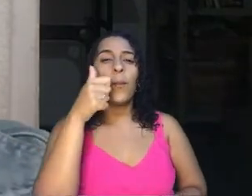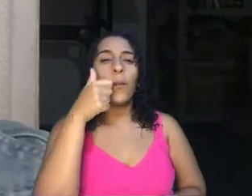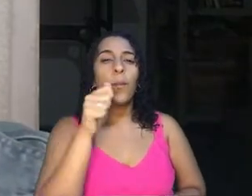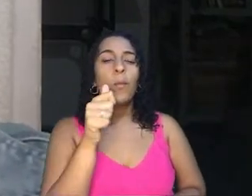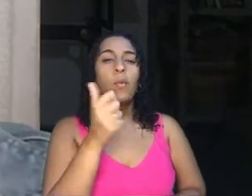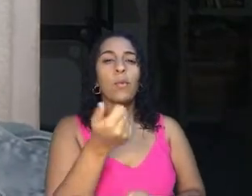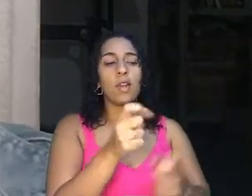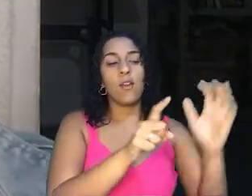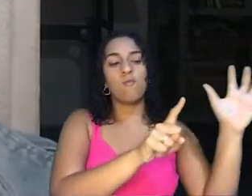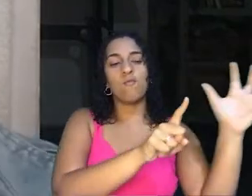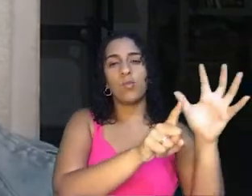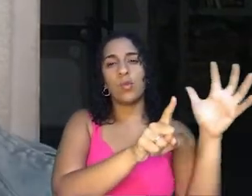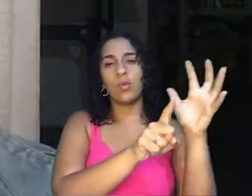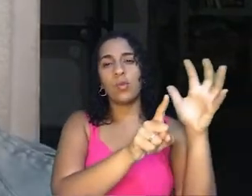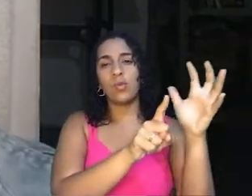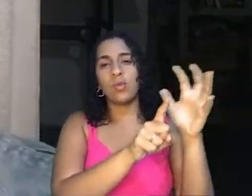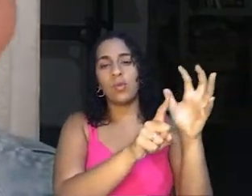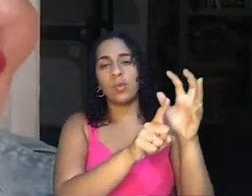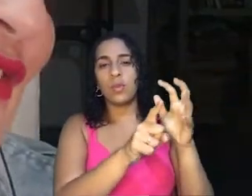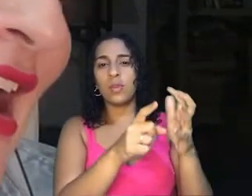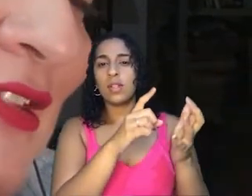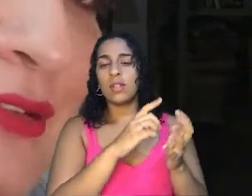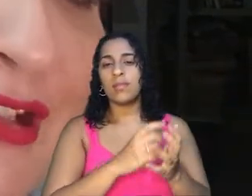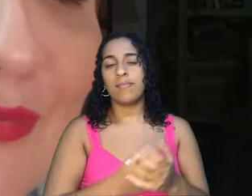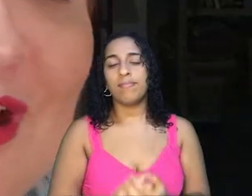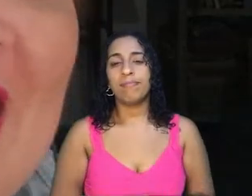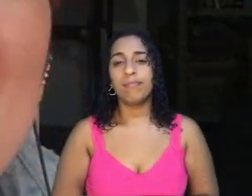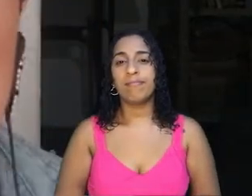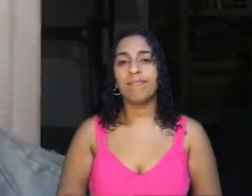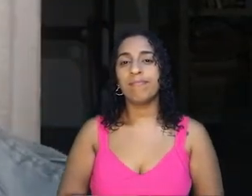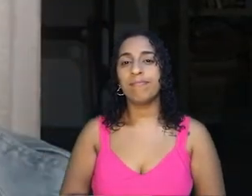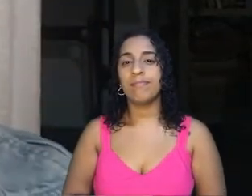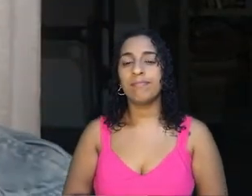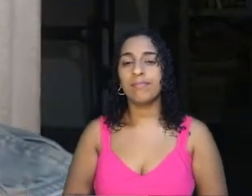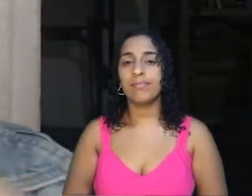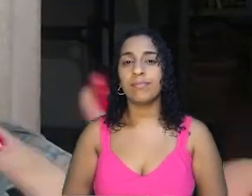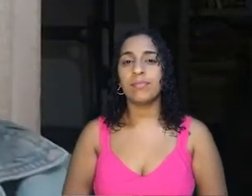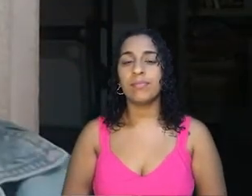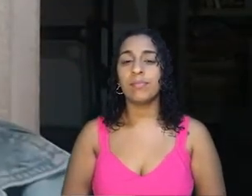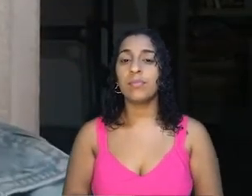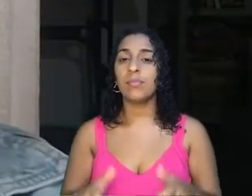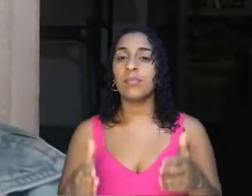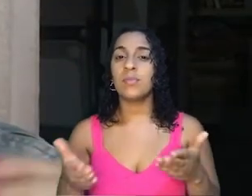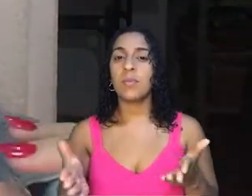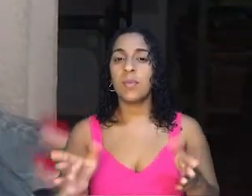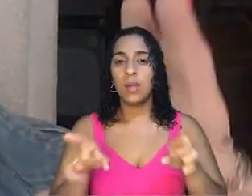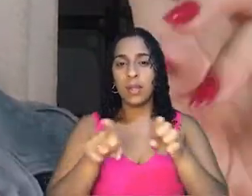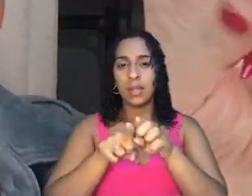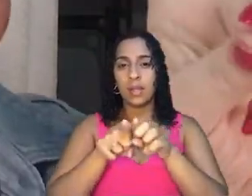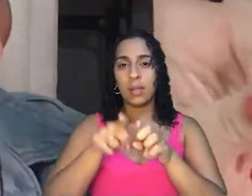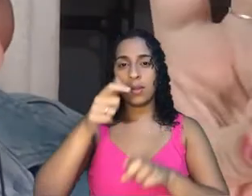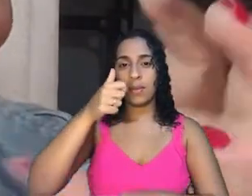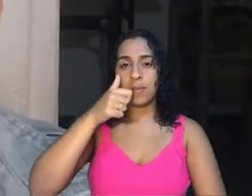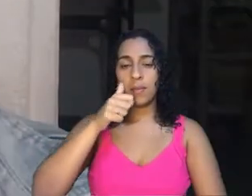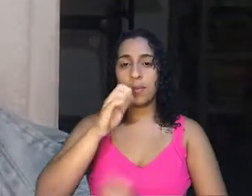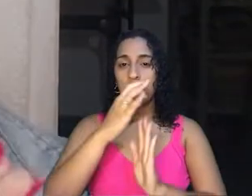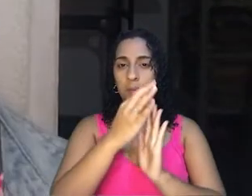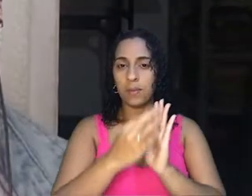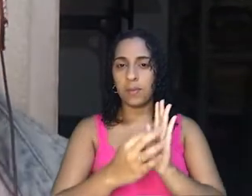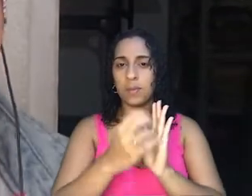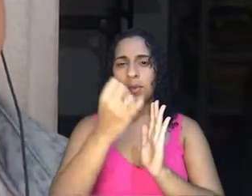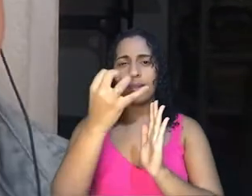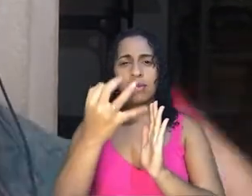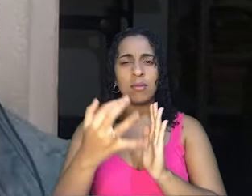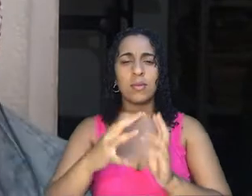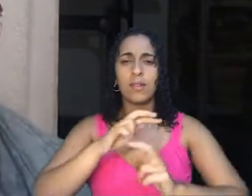bom autora também trata de várias outras mulheres Maria Firmina mulher parda